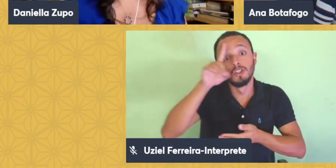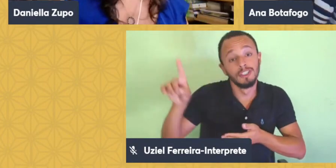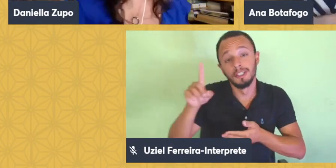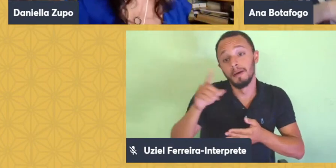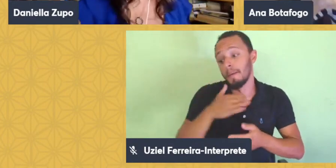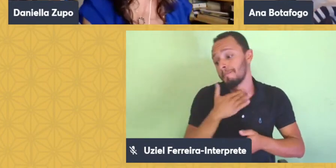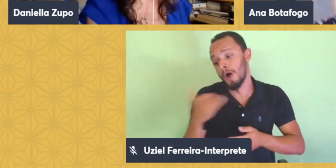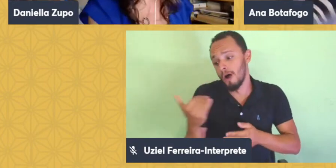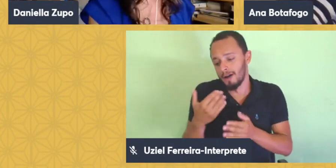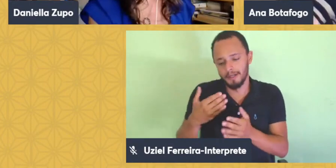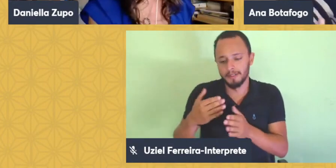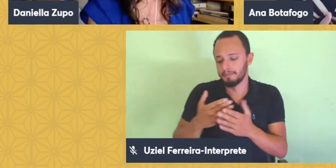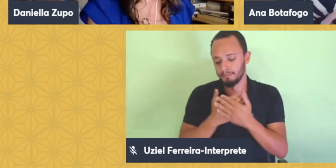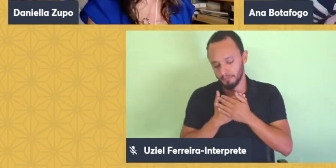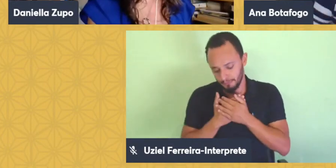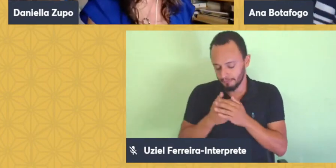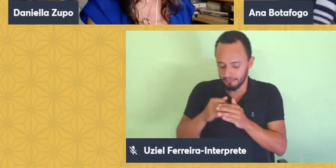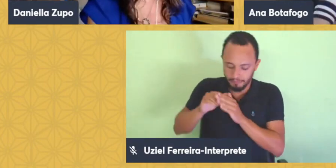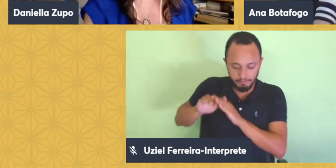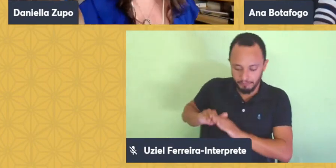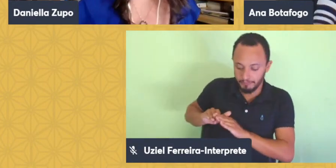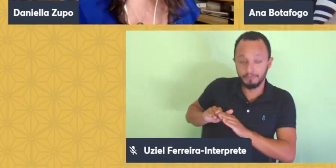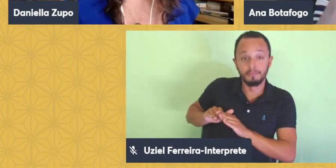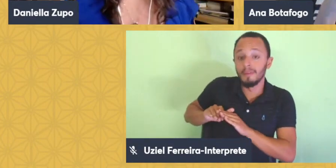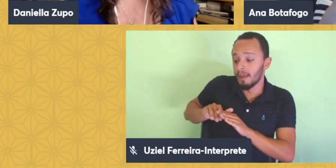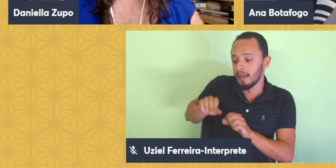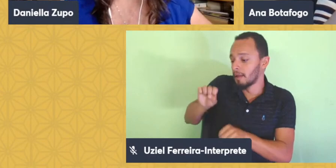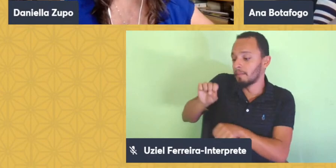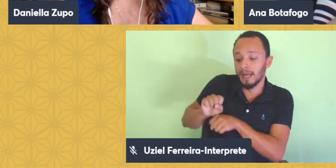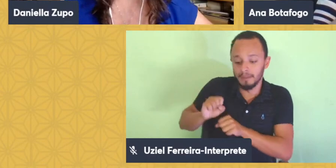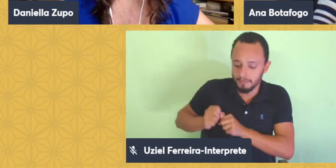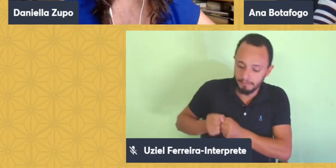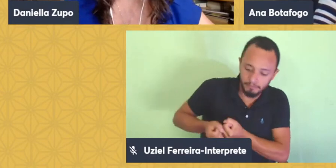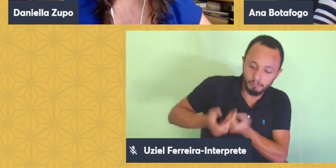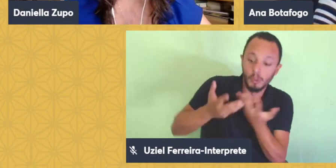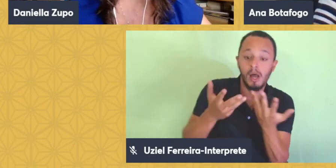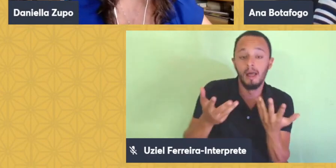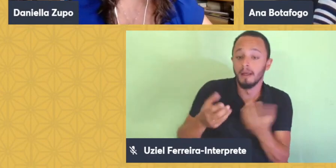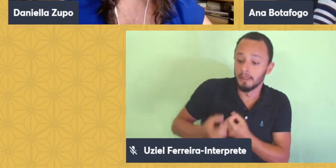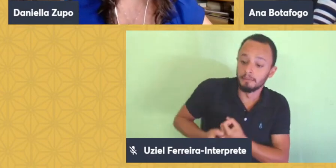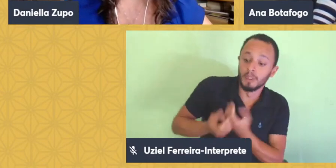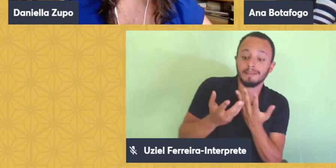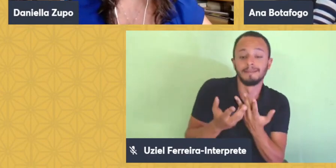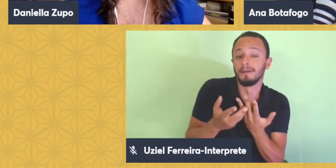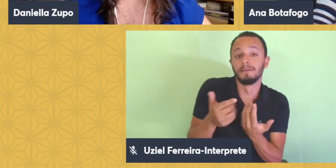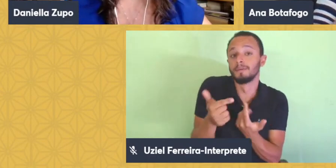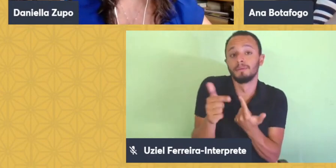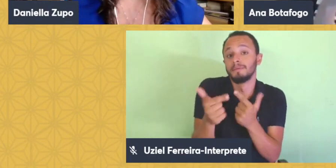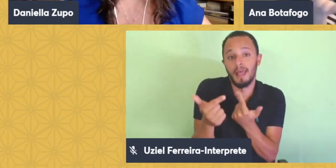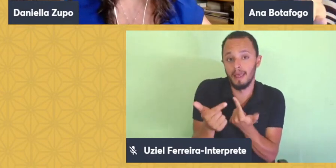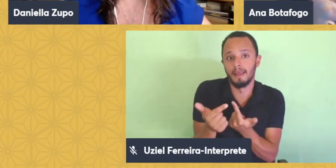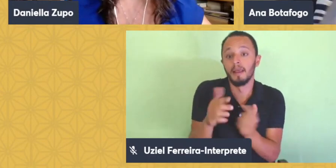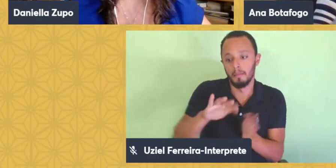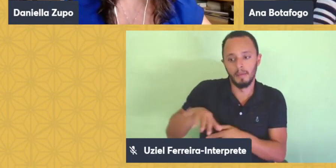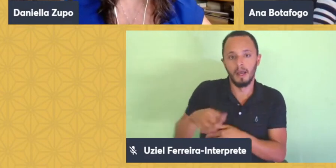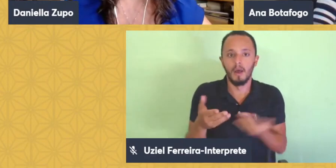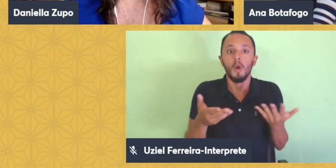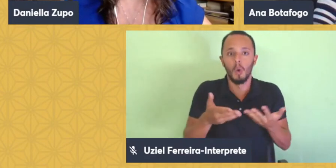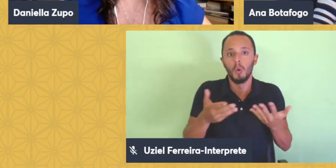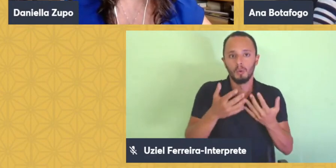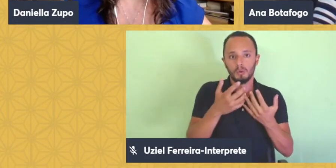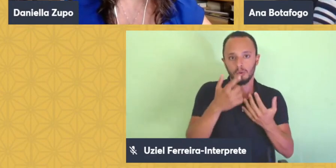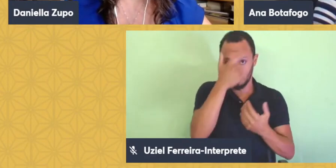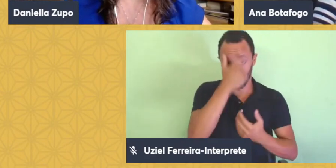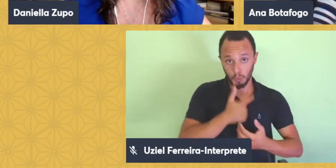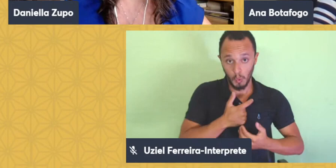deixou de transmitir esse alguma emoção mas o corpo eu acho que fala assim o tempo todo até